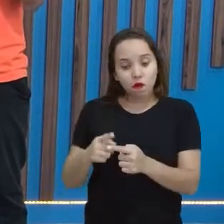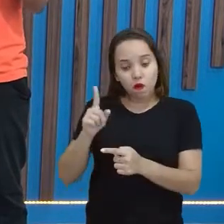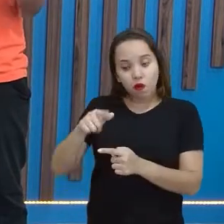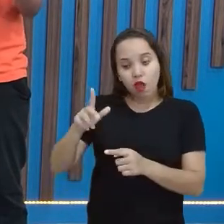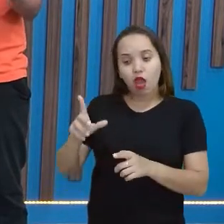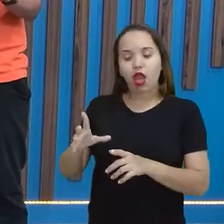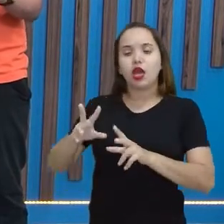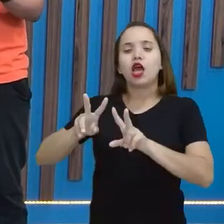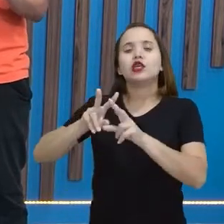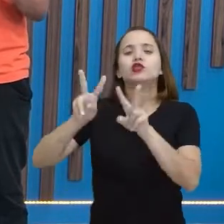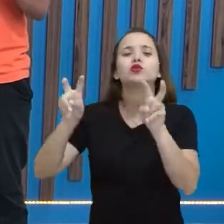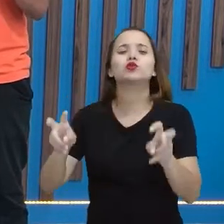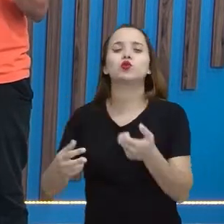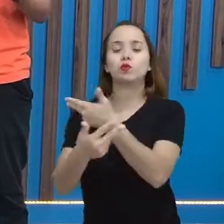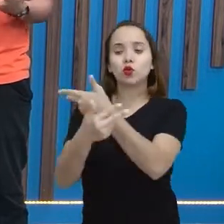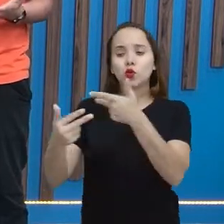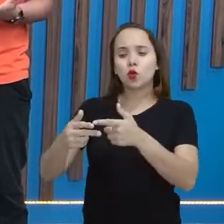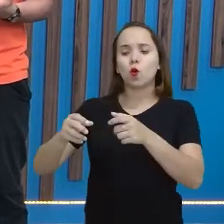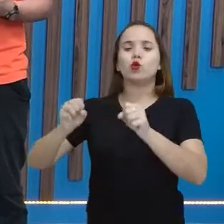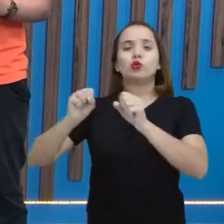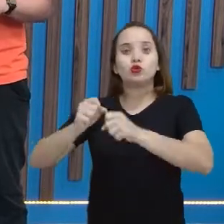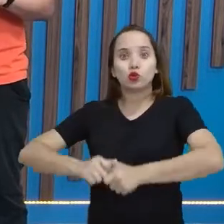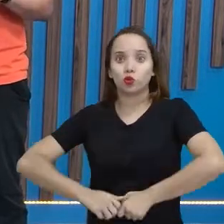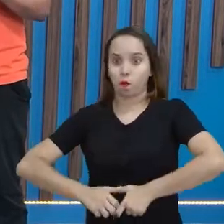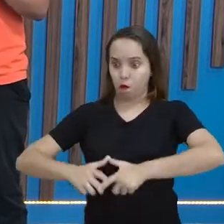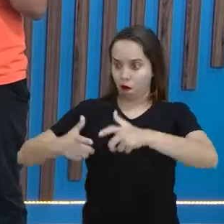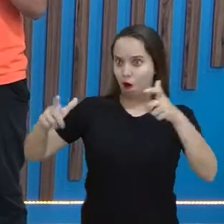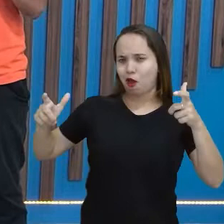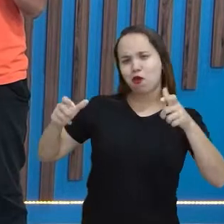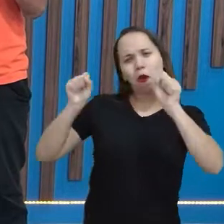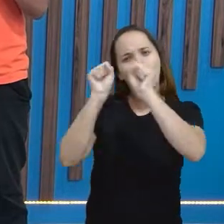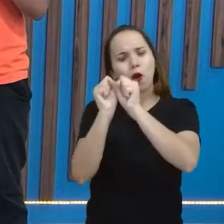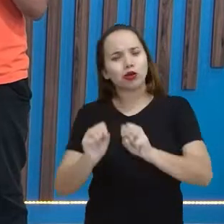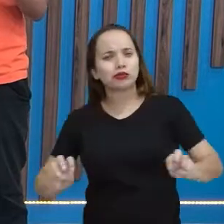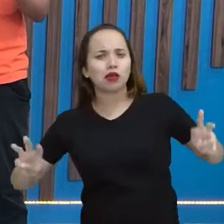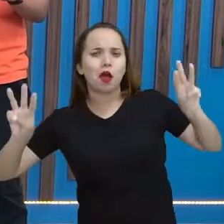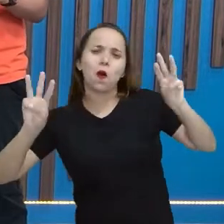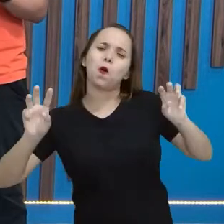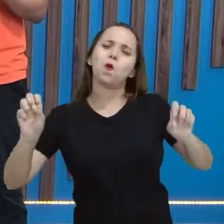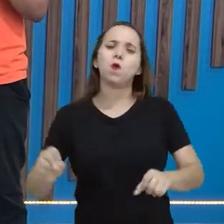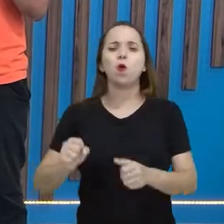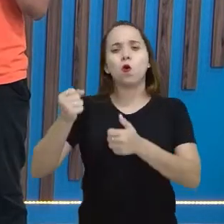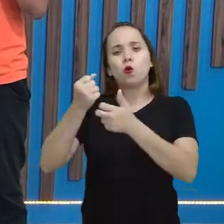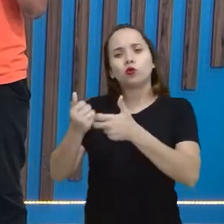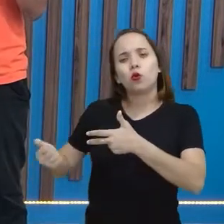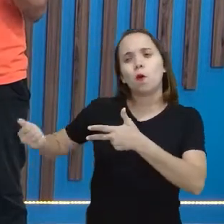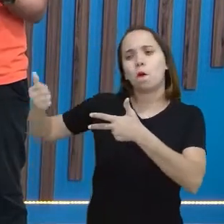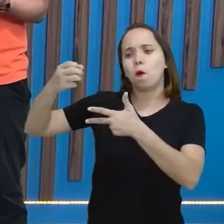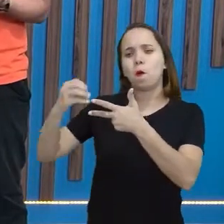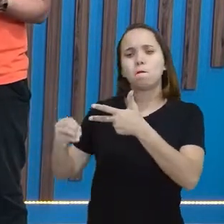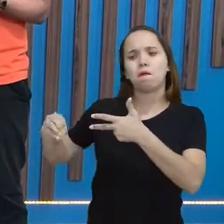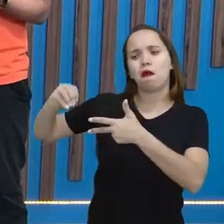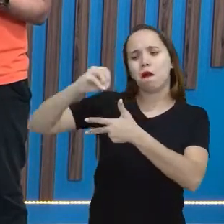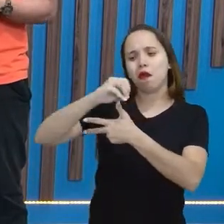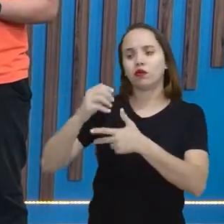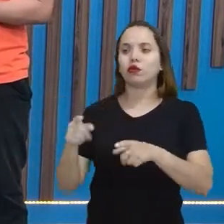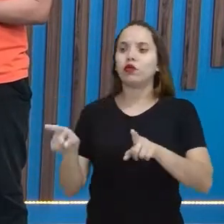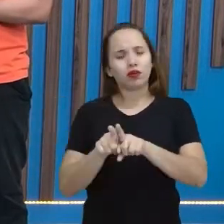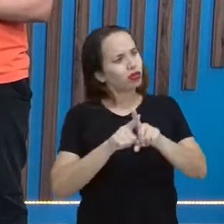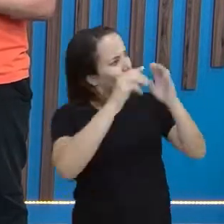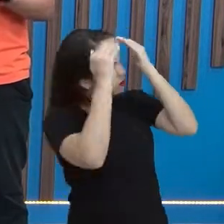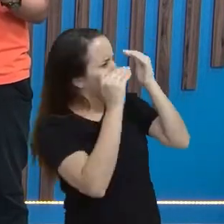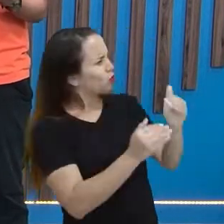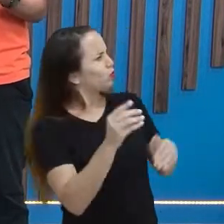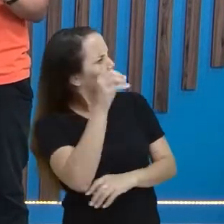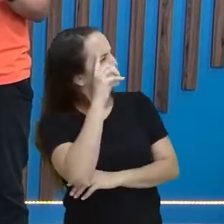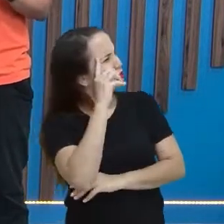entidades muito maiores, isso vem da ONU, né? Isso vem do próprio MEC, então... E do respeito de aprender no dia a dia, né,